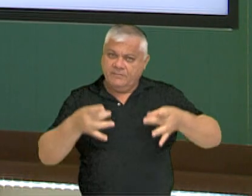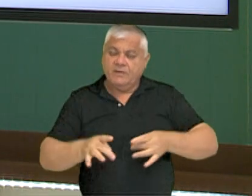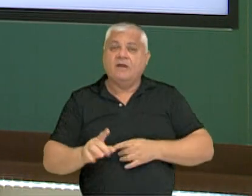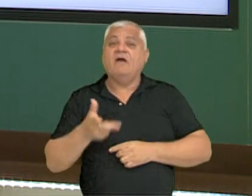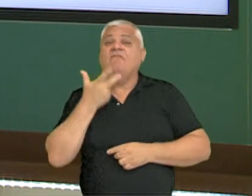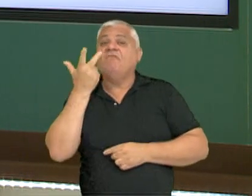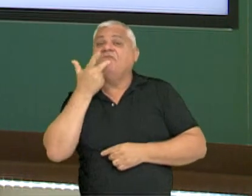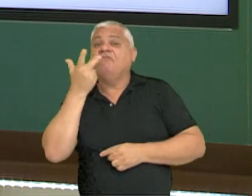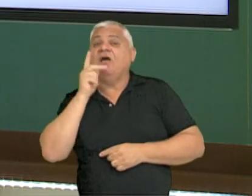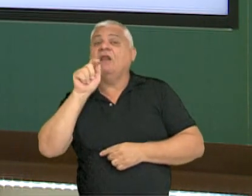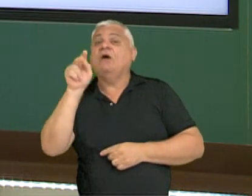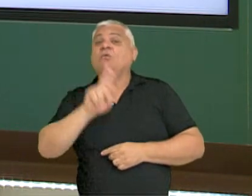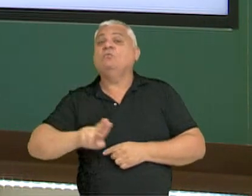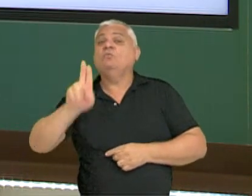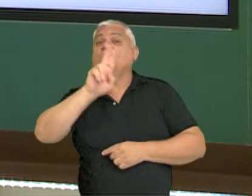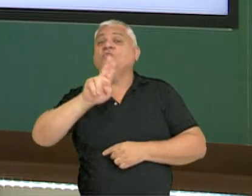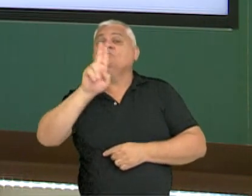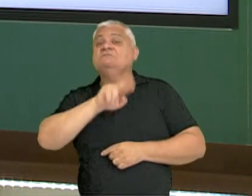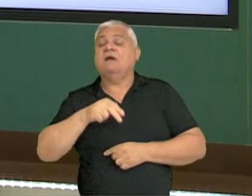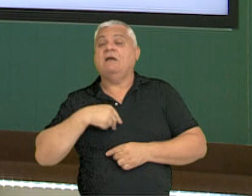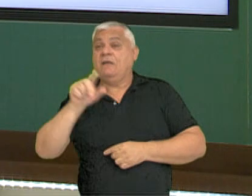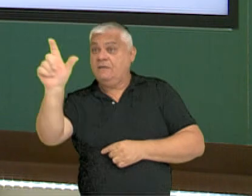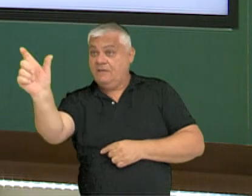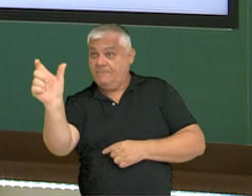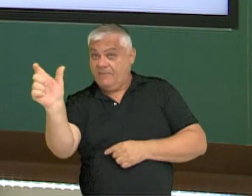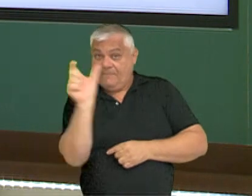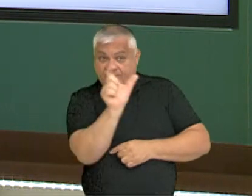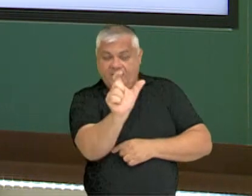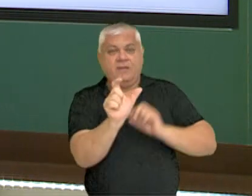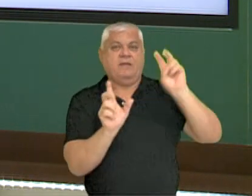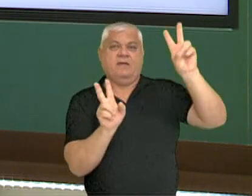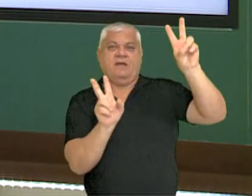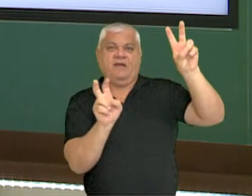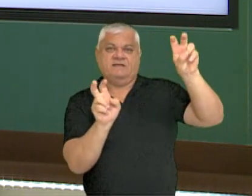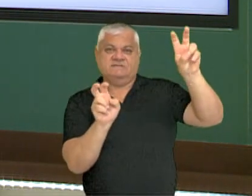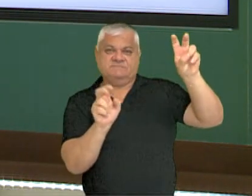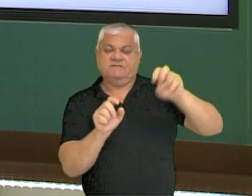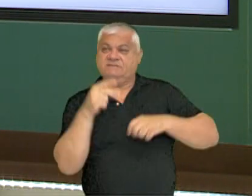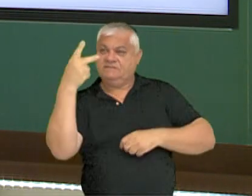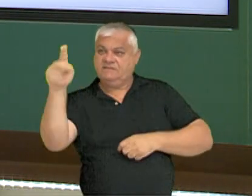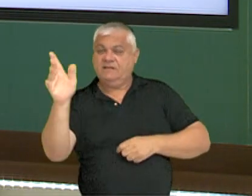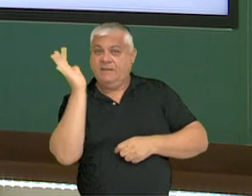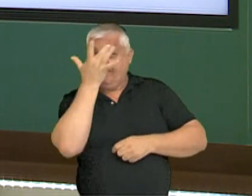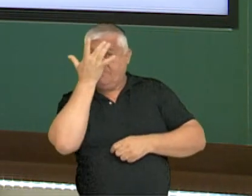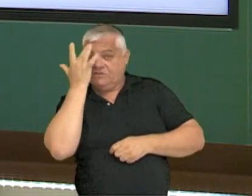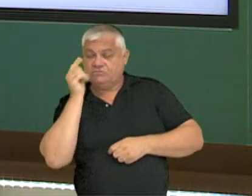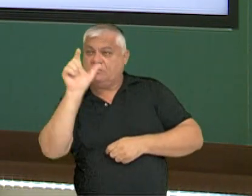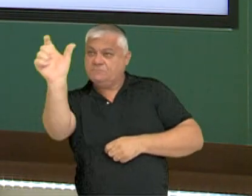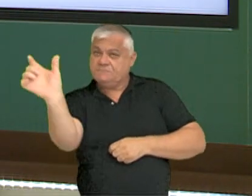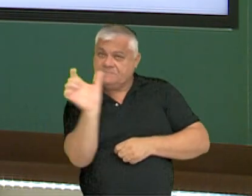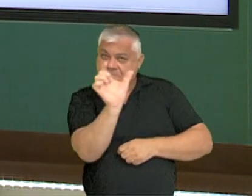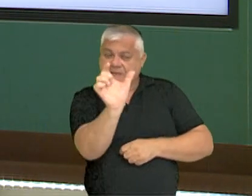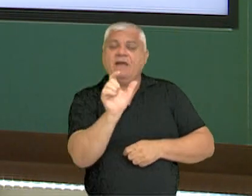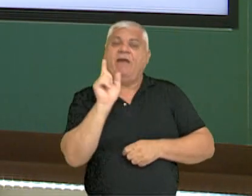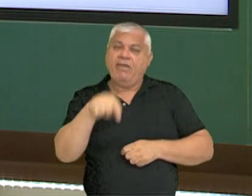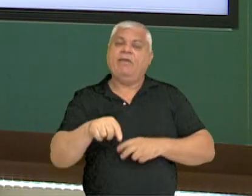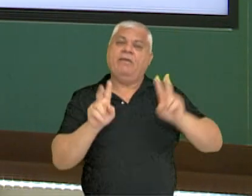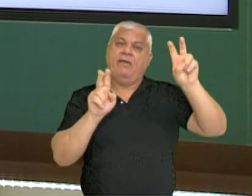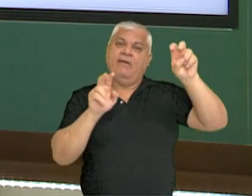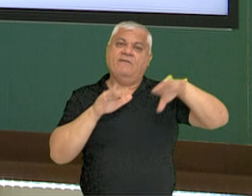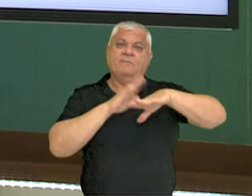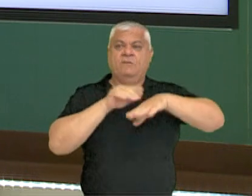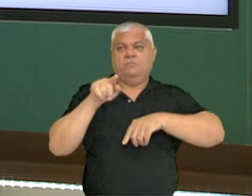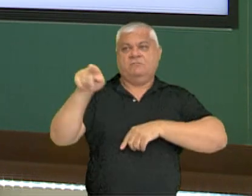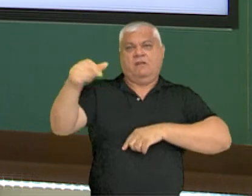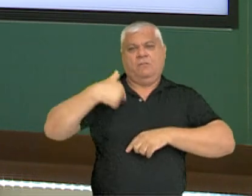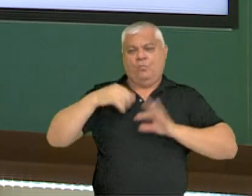participou da notícia, geralmente quando é fala de outra pessoa que não do jornalista que escreveu, então está então entre aspas. Pode